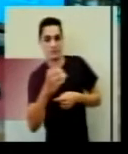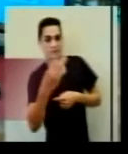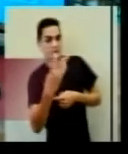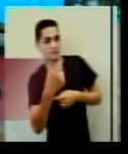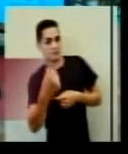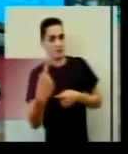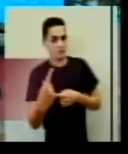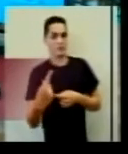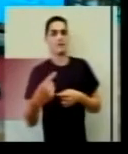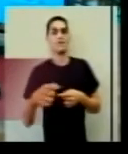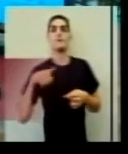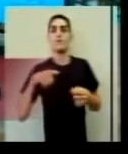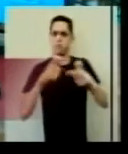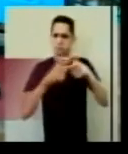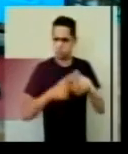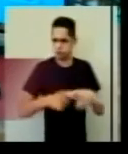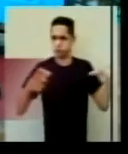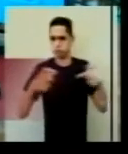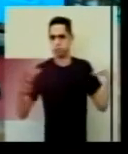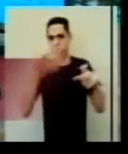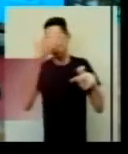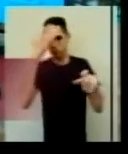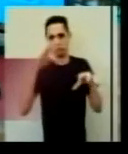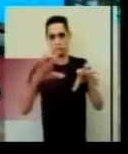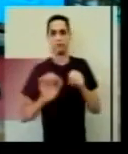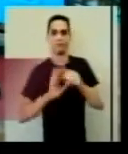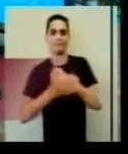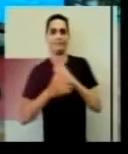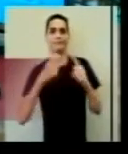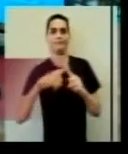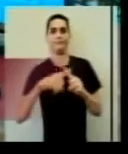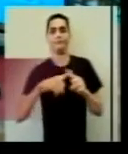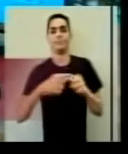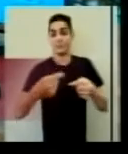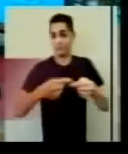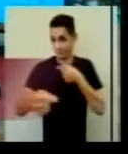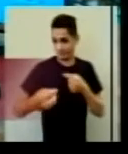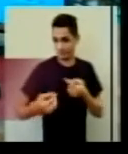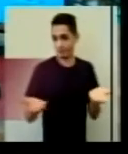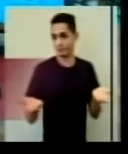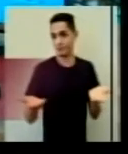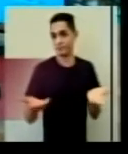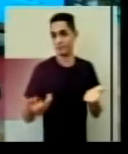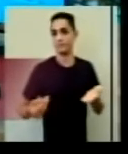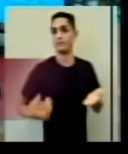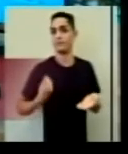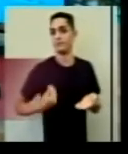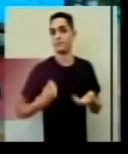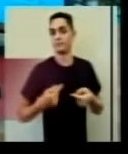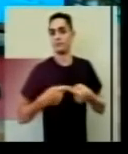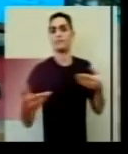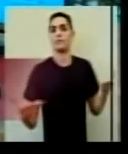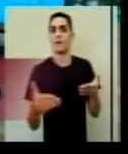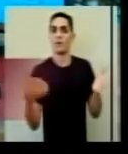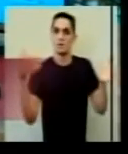29, 30 e 31, nós tivemos o maior número de